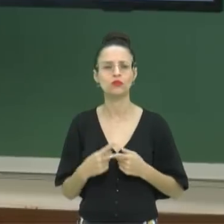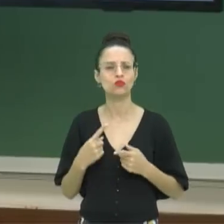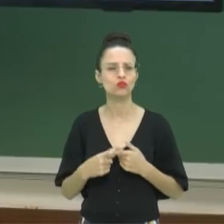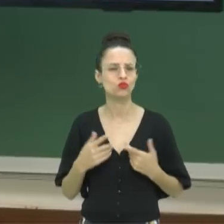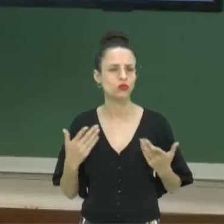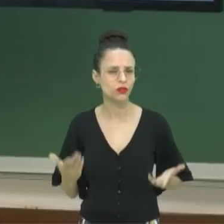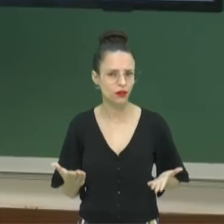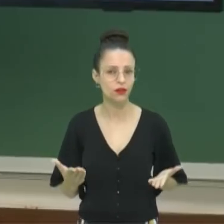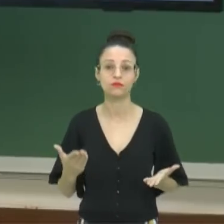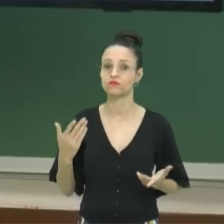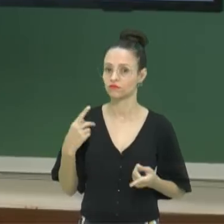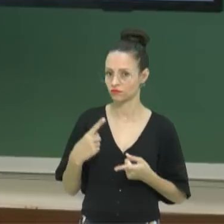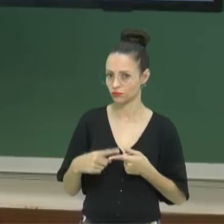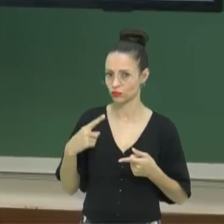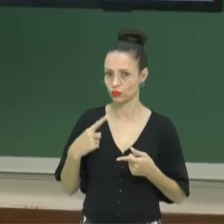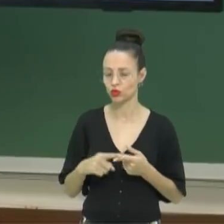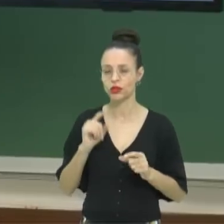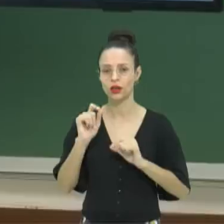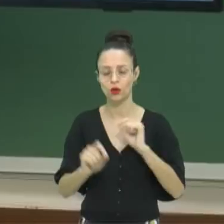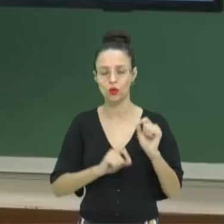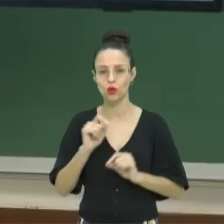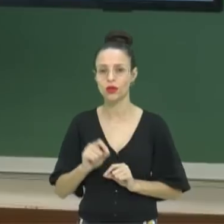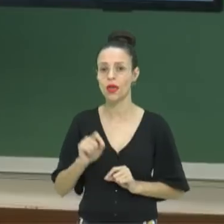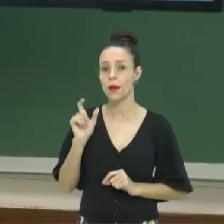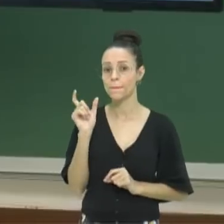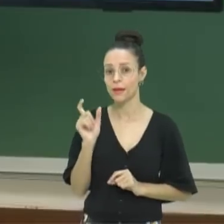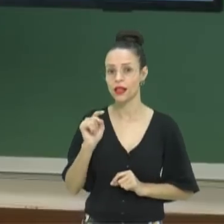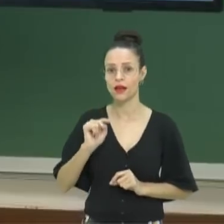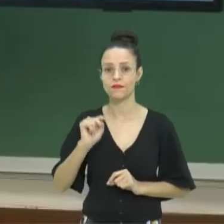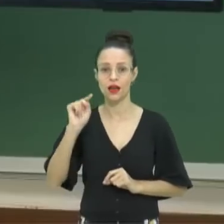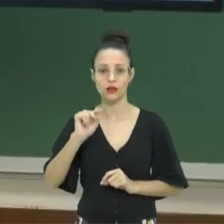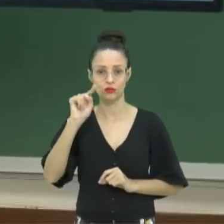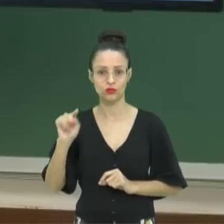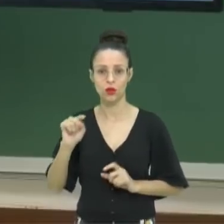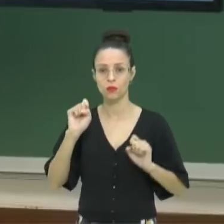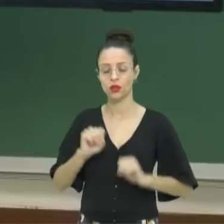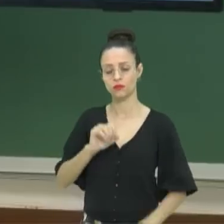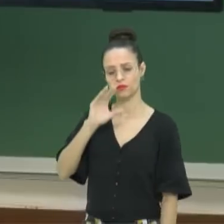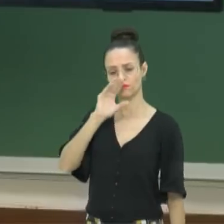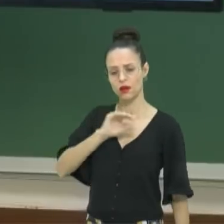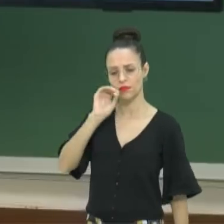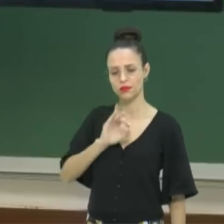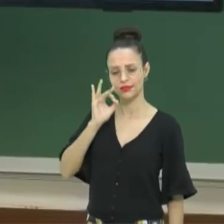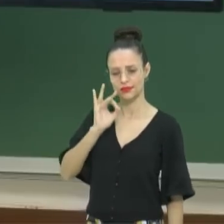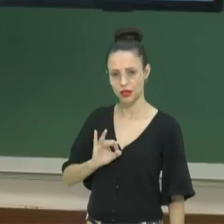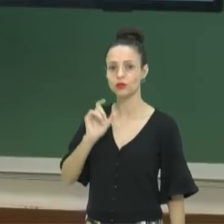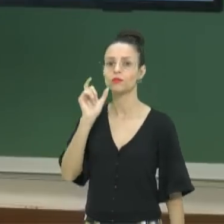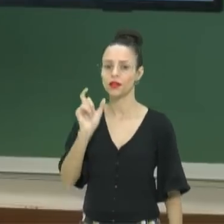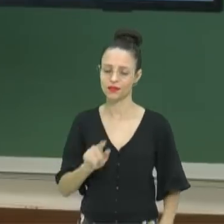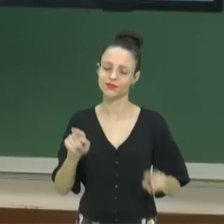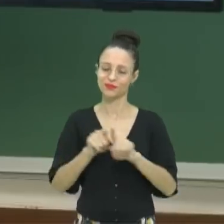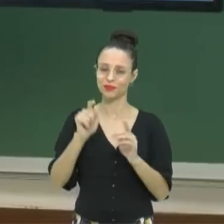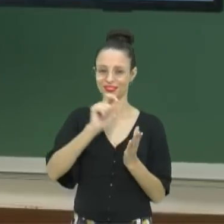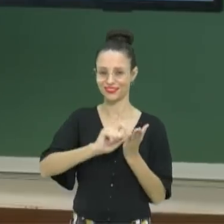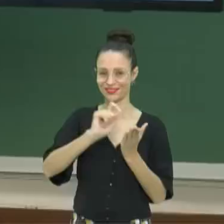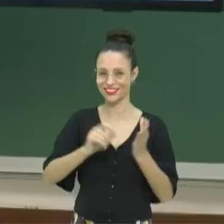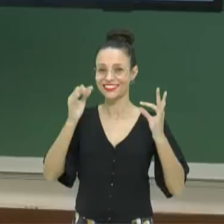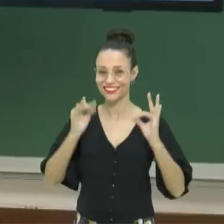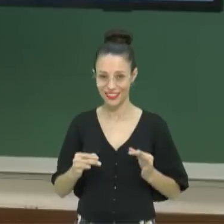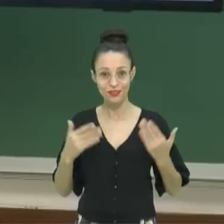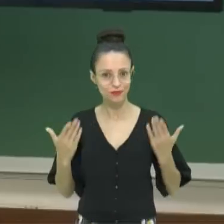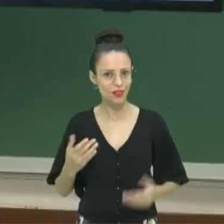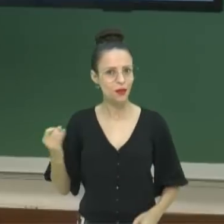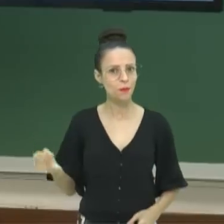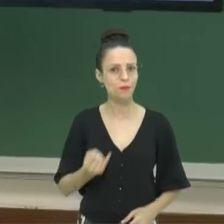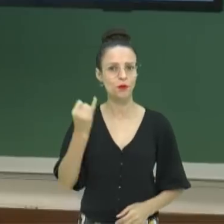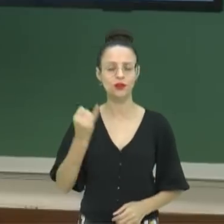professora? Porque com a acentuação nós podemos pronunciar as palavras corretamente e escrevê-las também, né? É